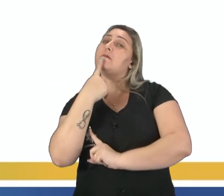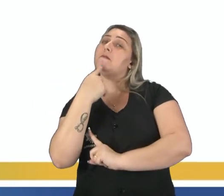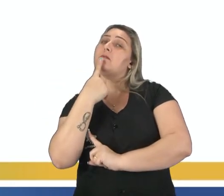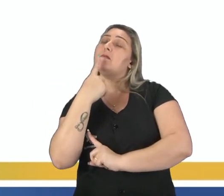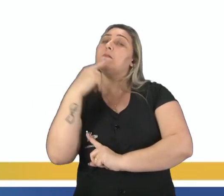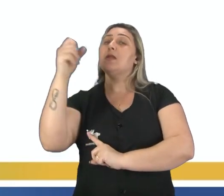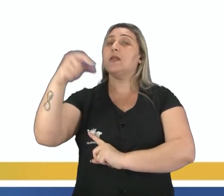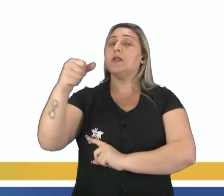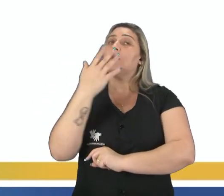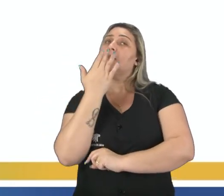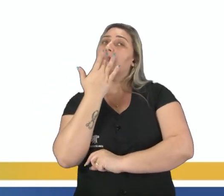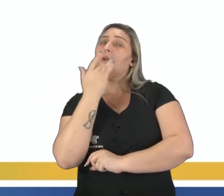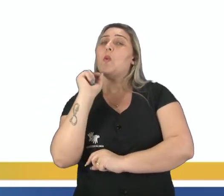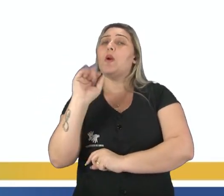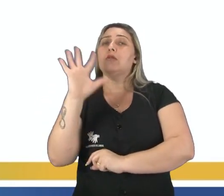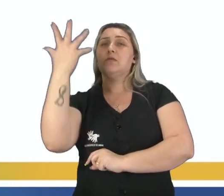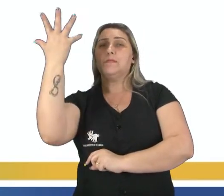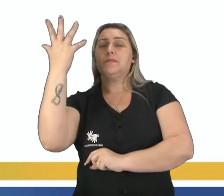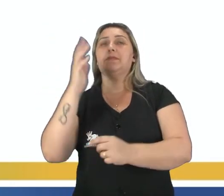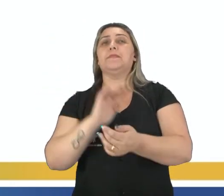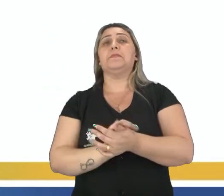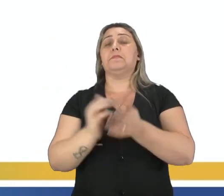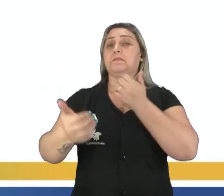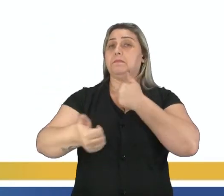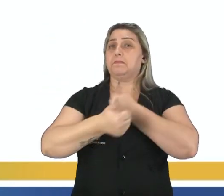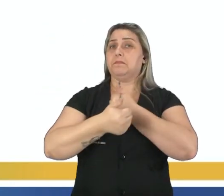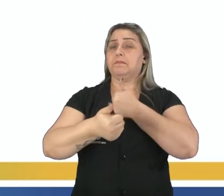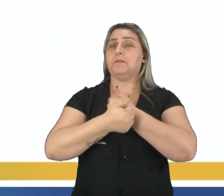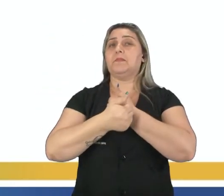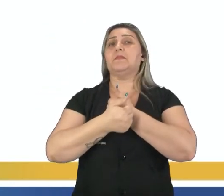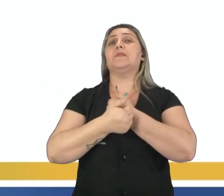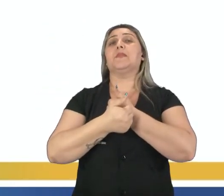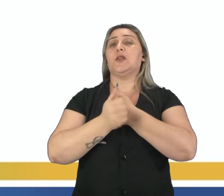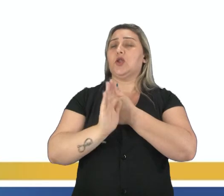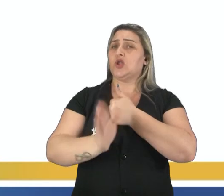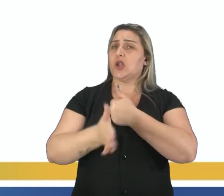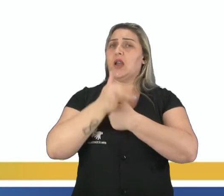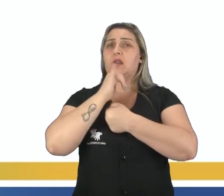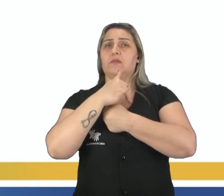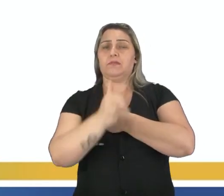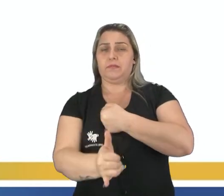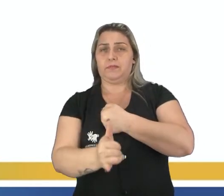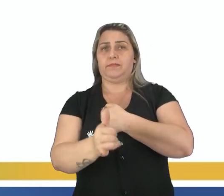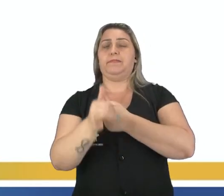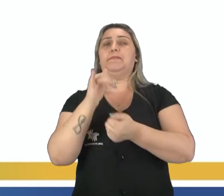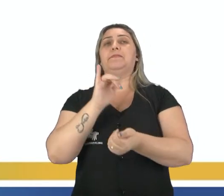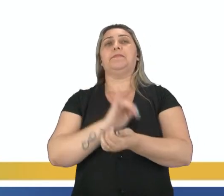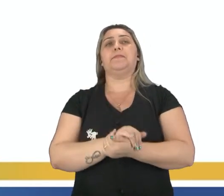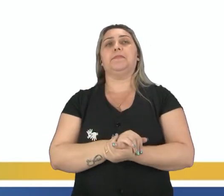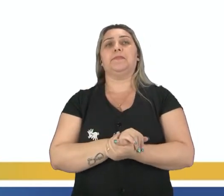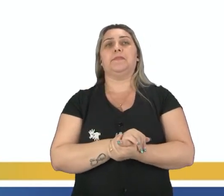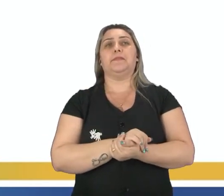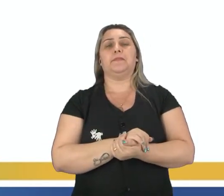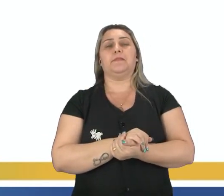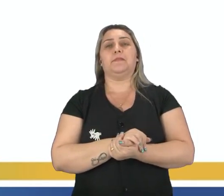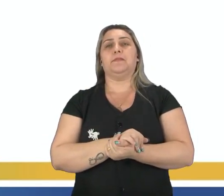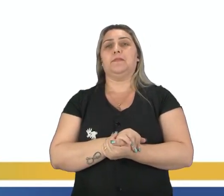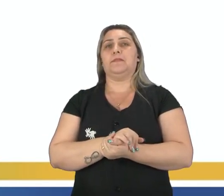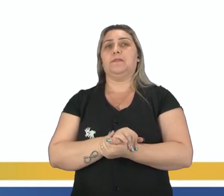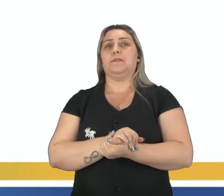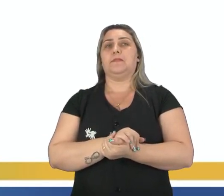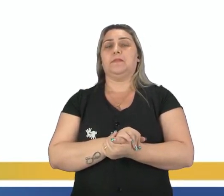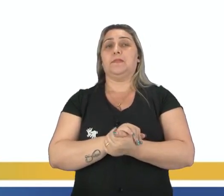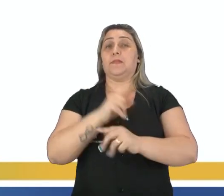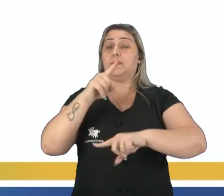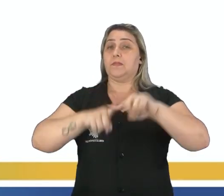vermelha e azul. E o que acontece? Aproxima-se dele então um corpo já eletrizado, e esse corpo eletrizado, neste caso, é